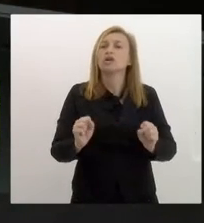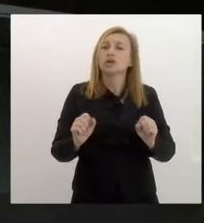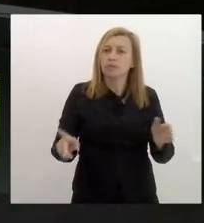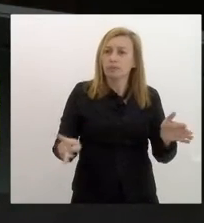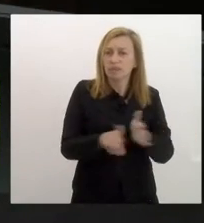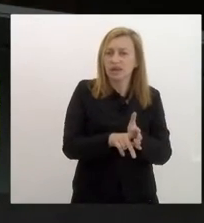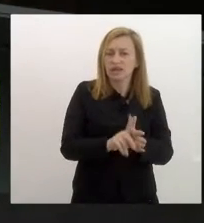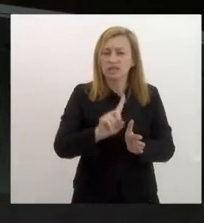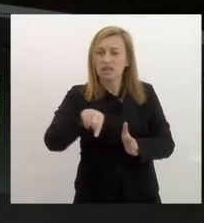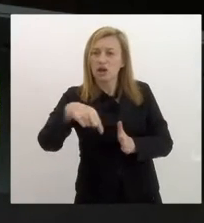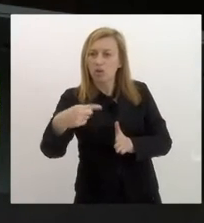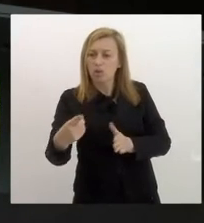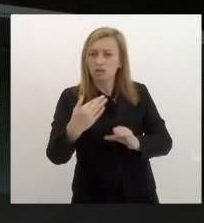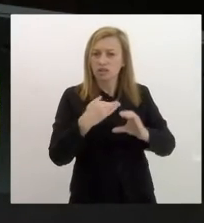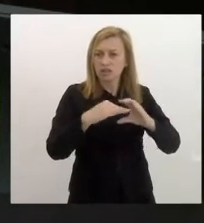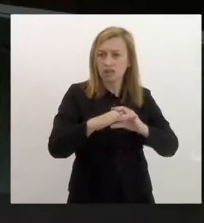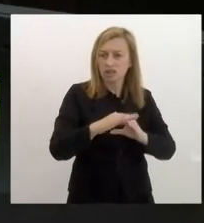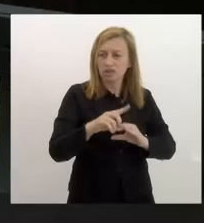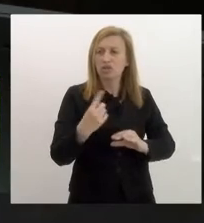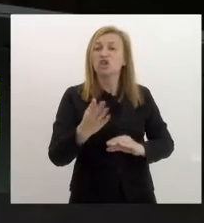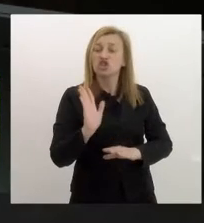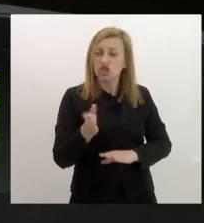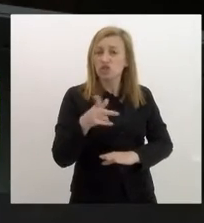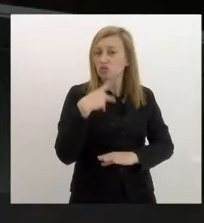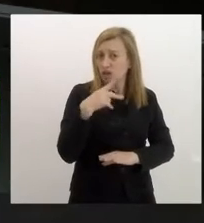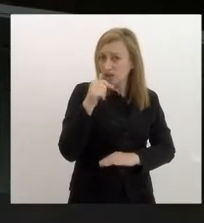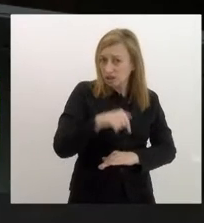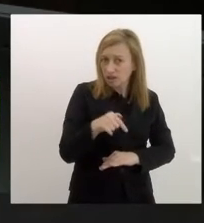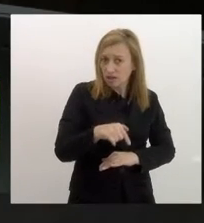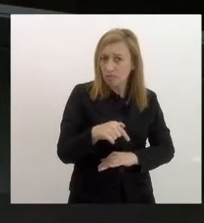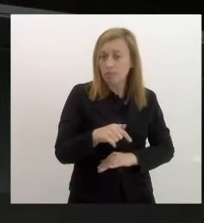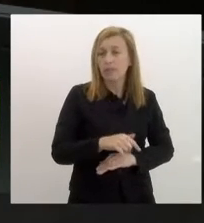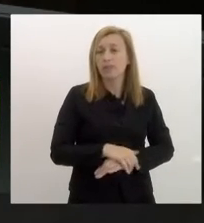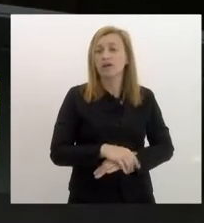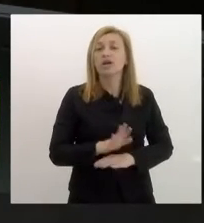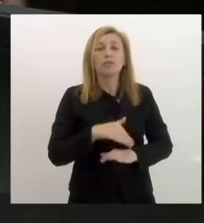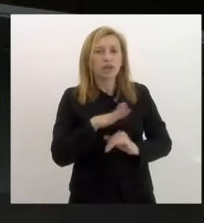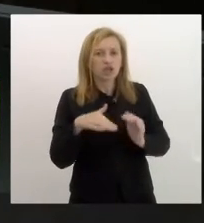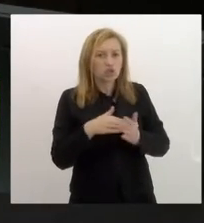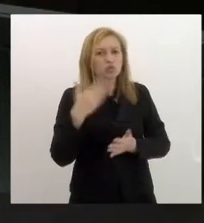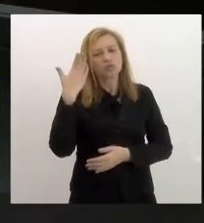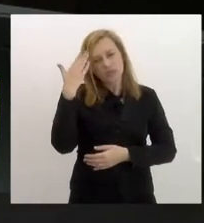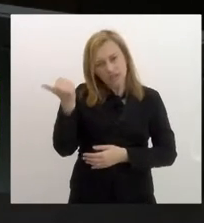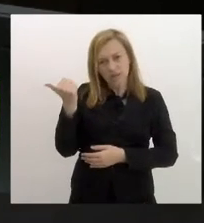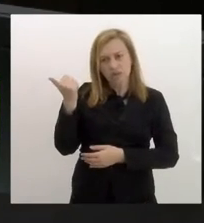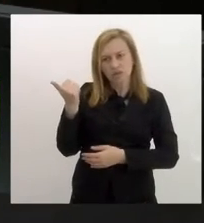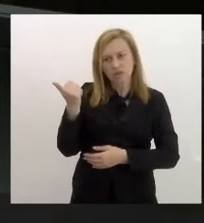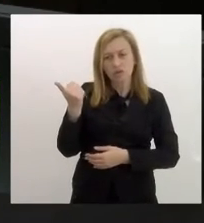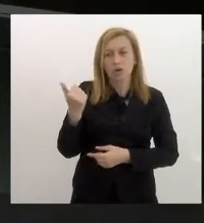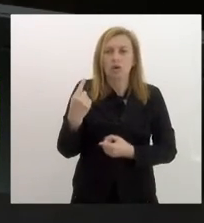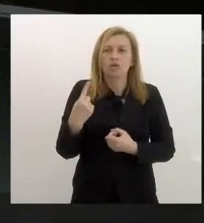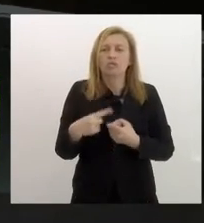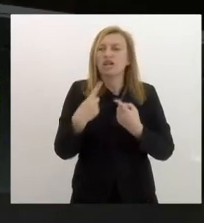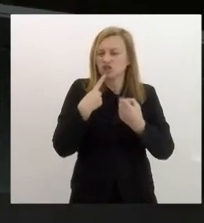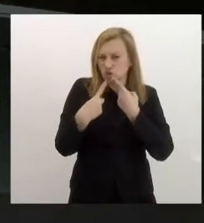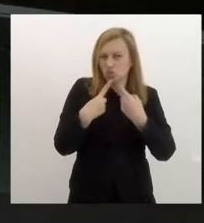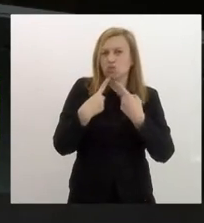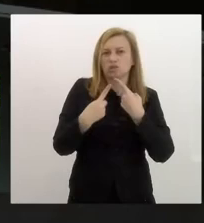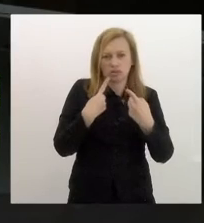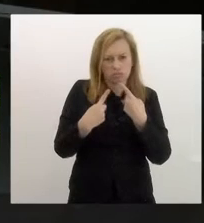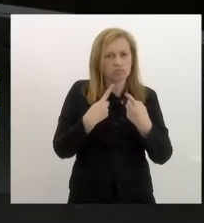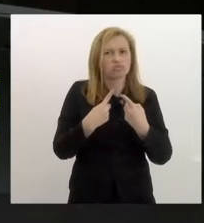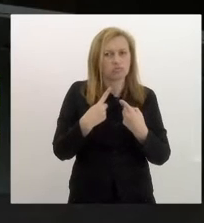parte da próxima entrega Nossa então já estou me adiantando aqui para que todos saibam até pela discussão